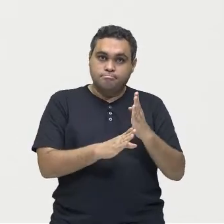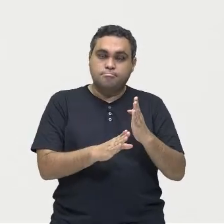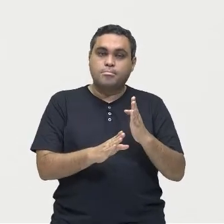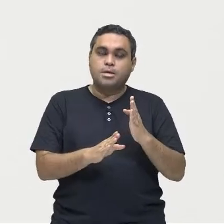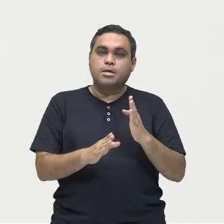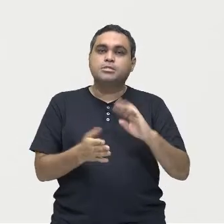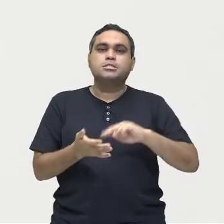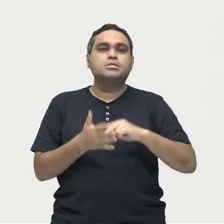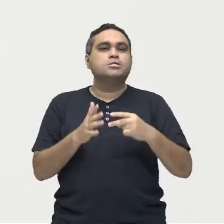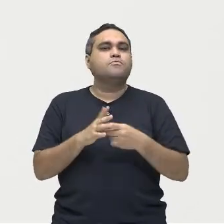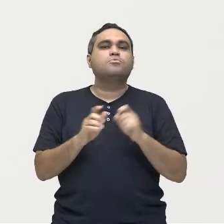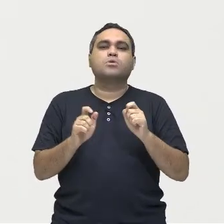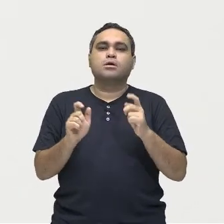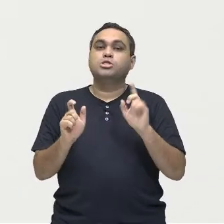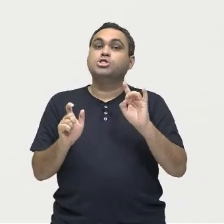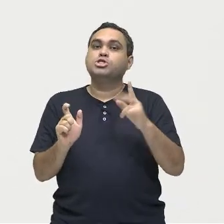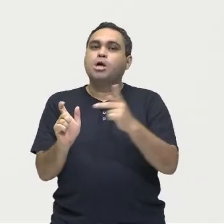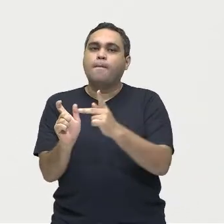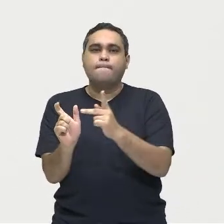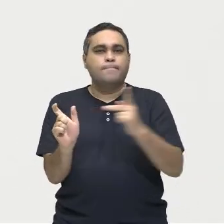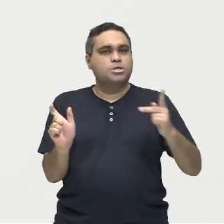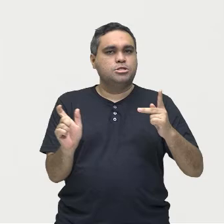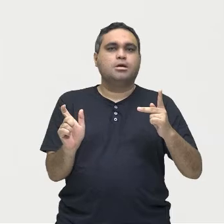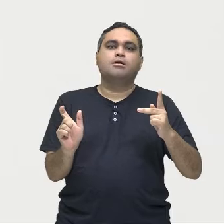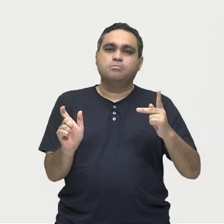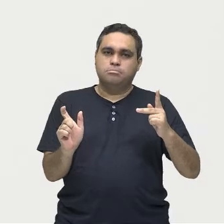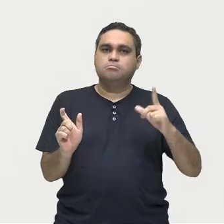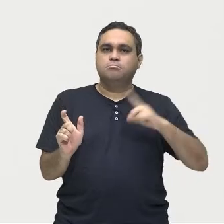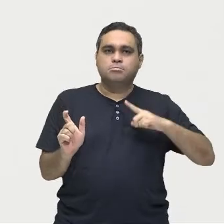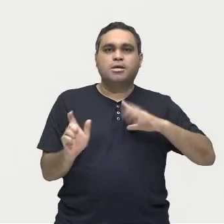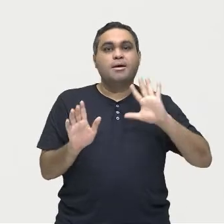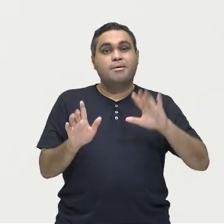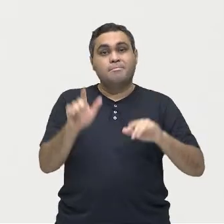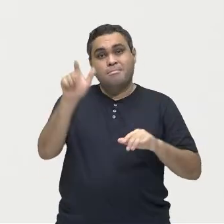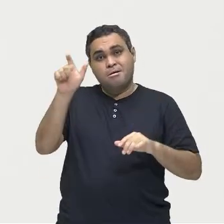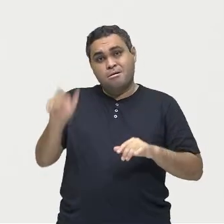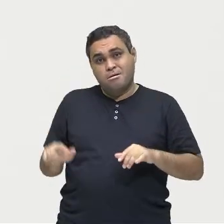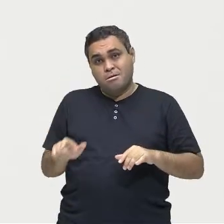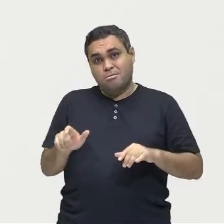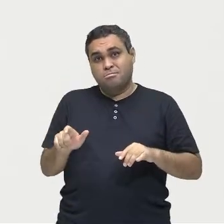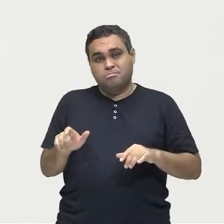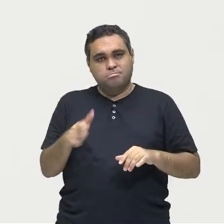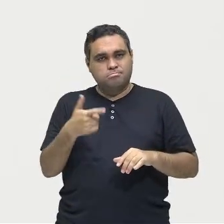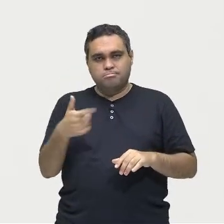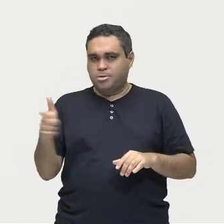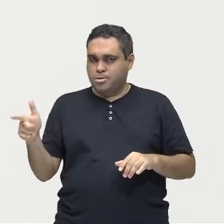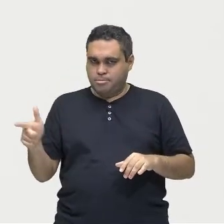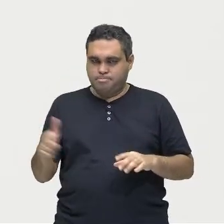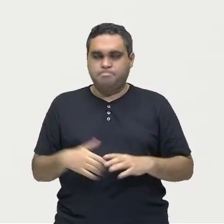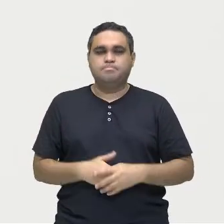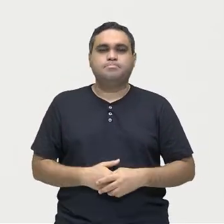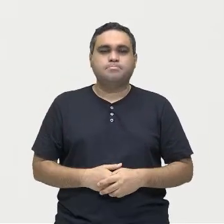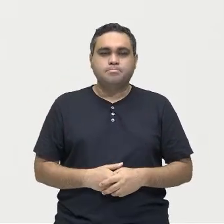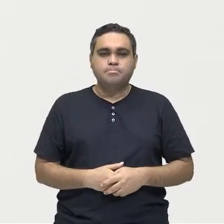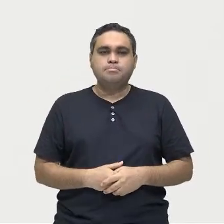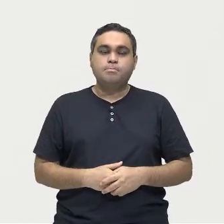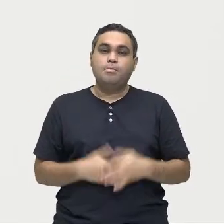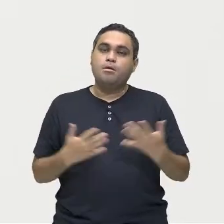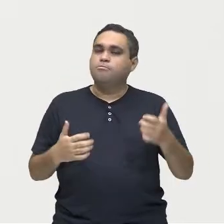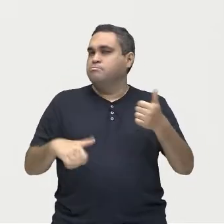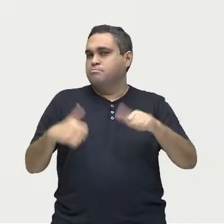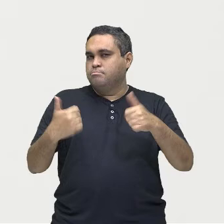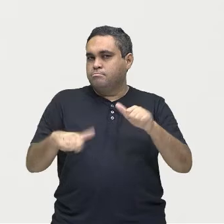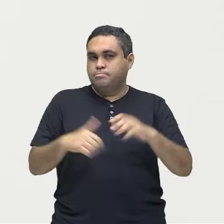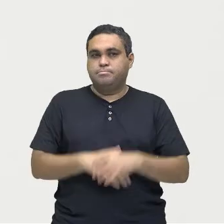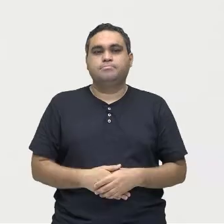predicado, ela não possui um sujeito que age ou que sofre a ação verbal. Então vamos aqui analisar a letra